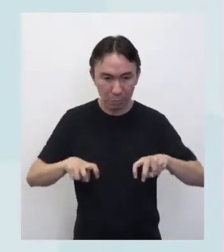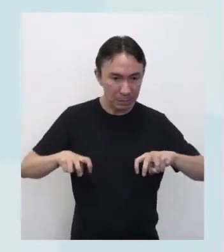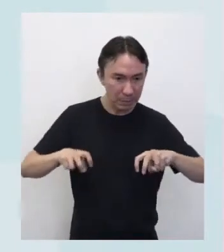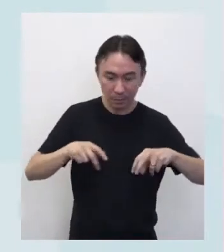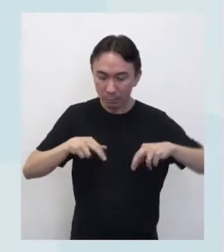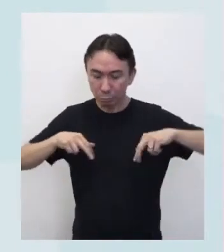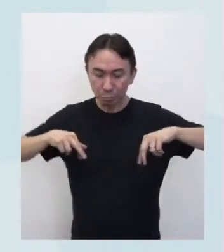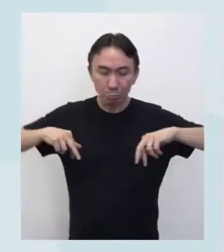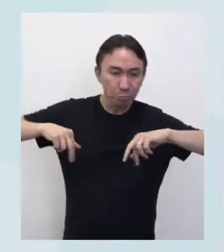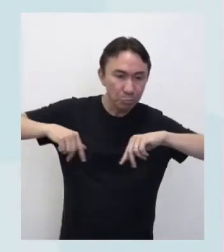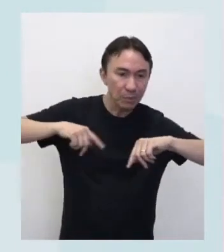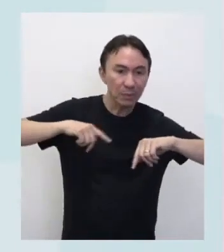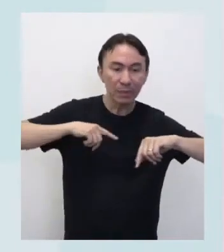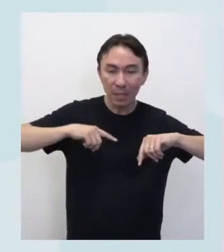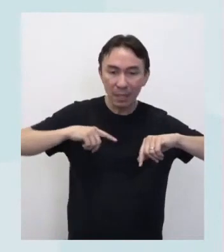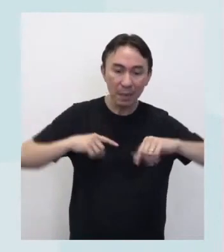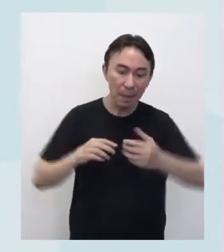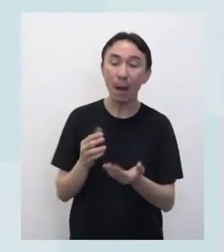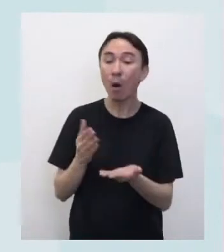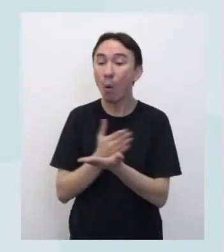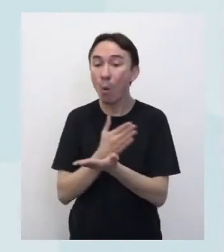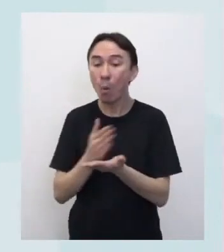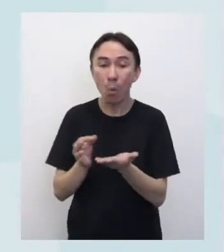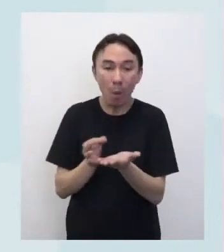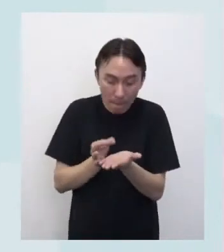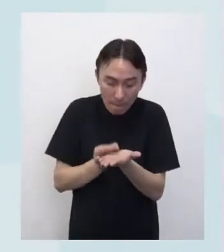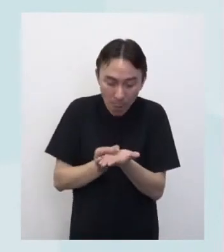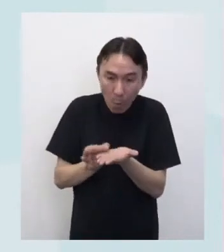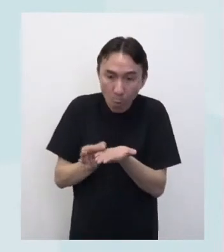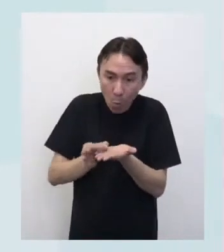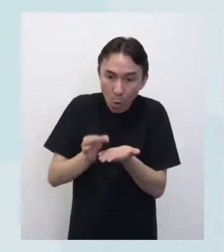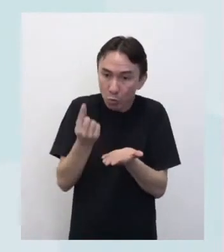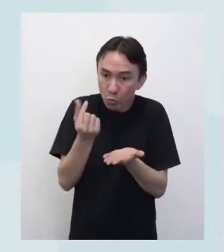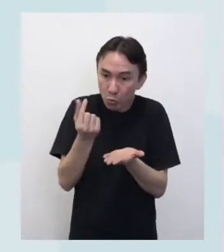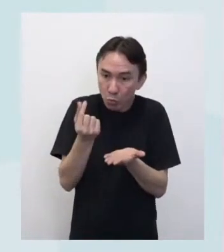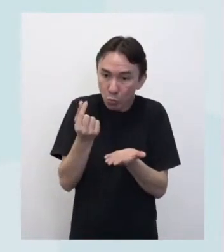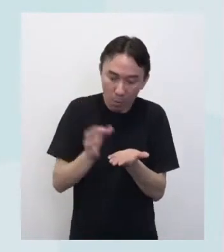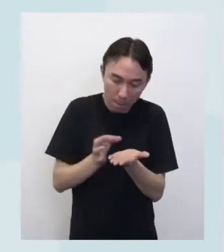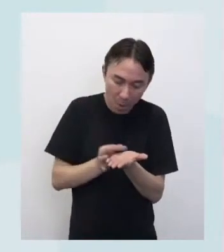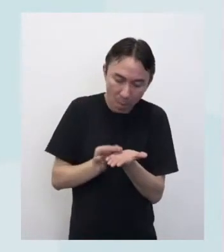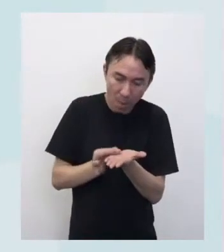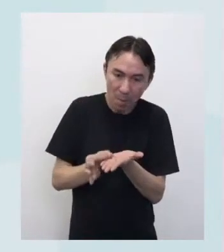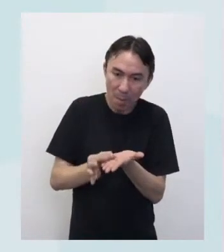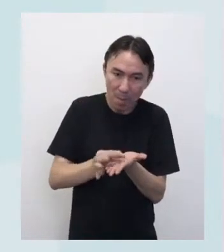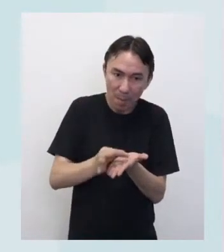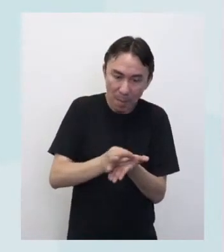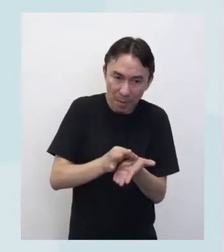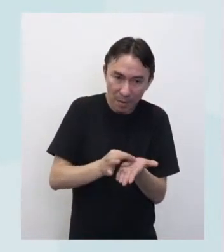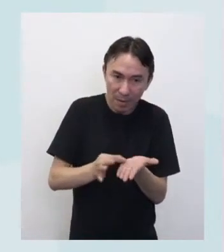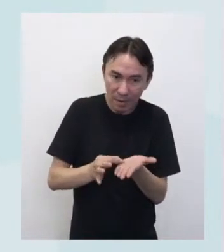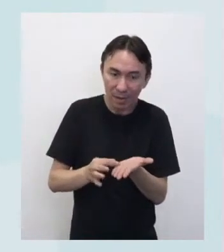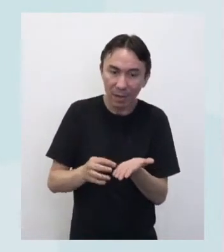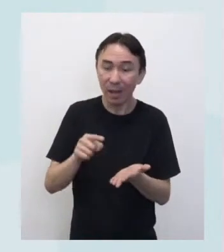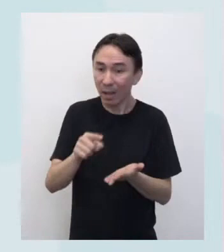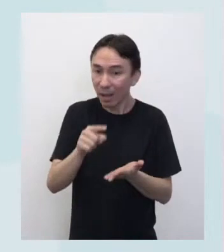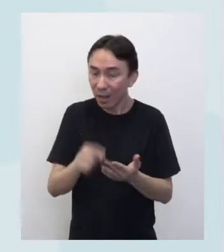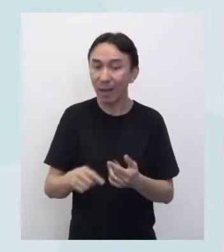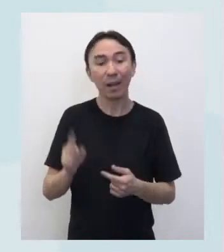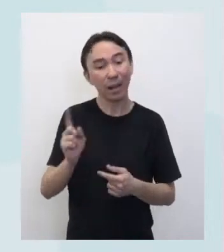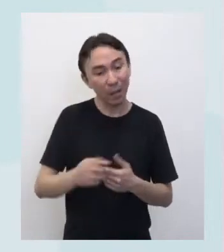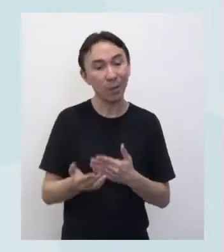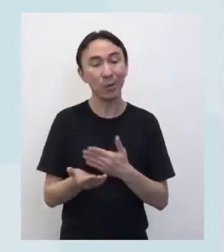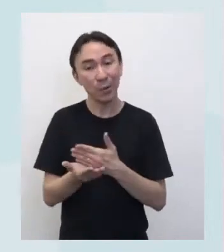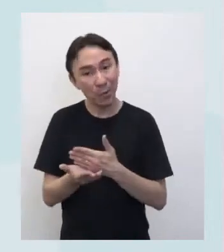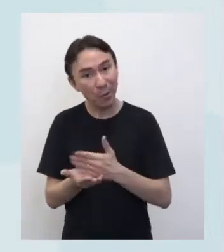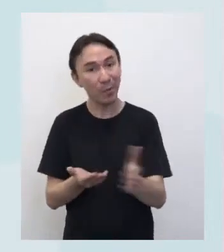algumas moedas, tá? É nesse momento aí que nós temos a figura do cambista e do